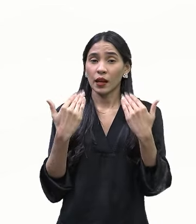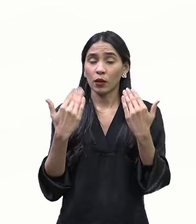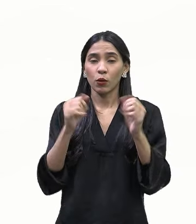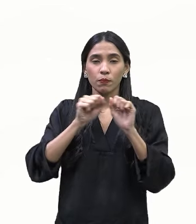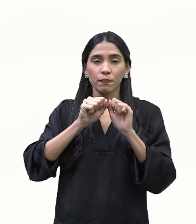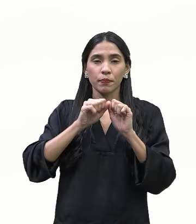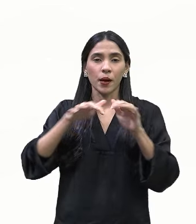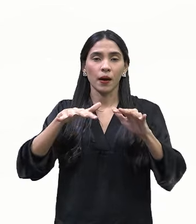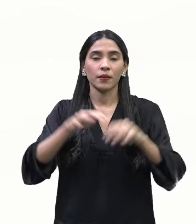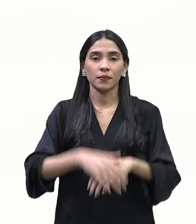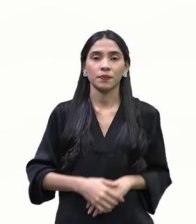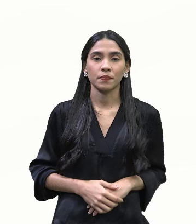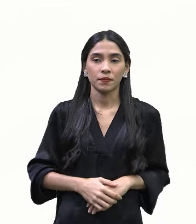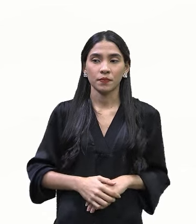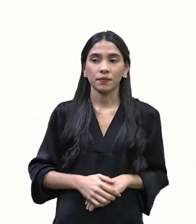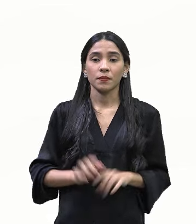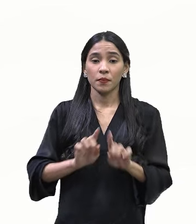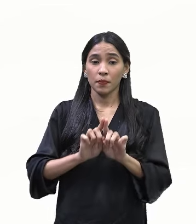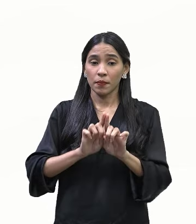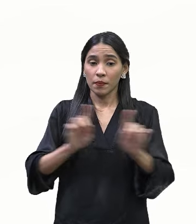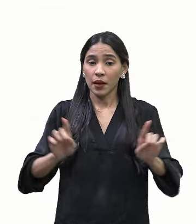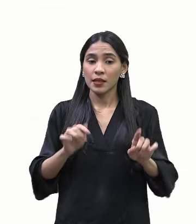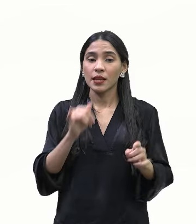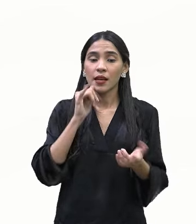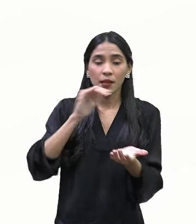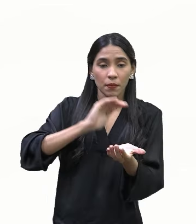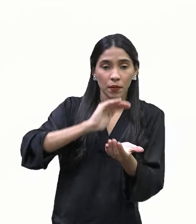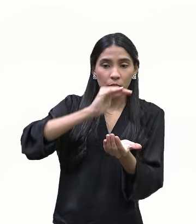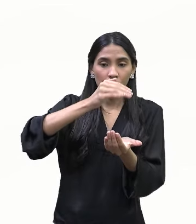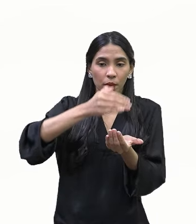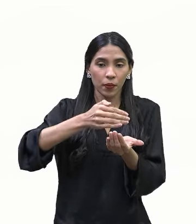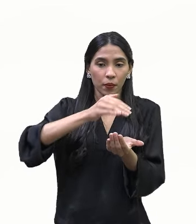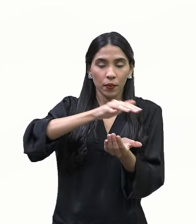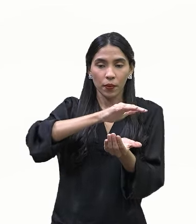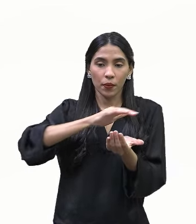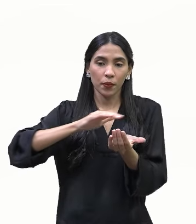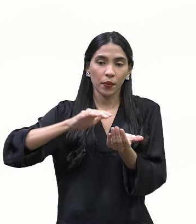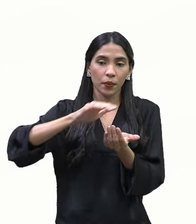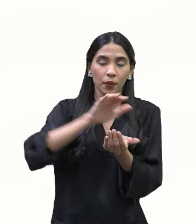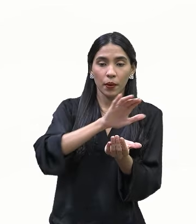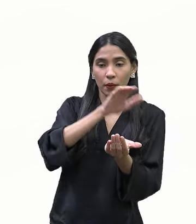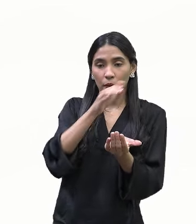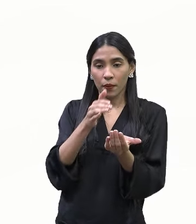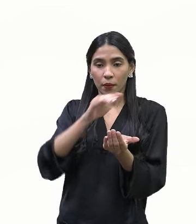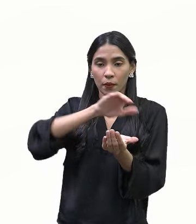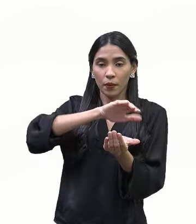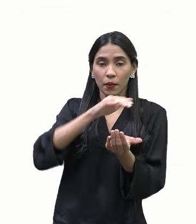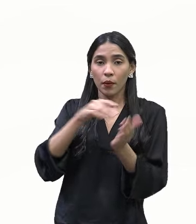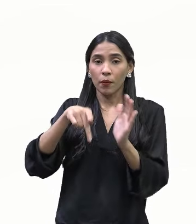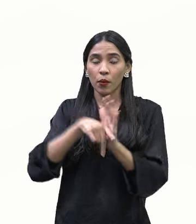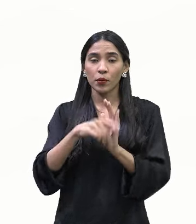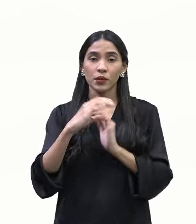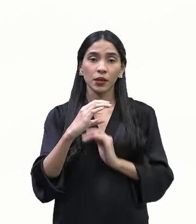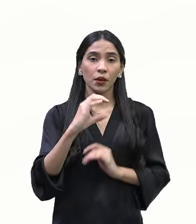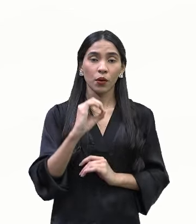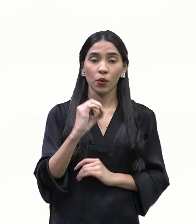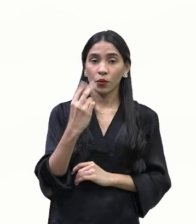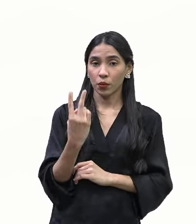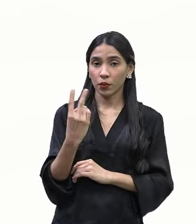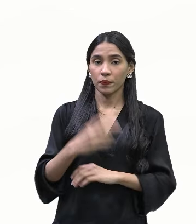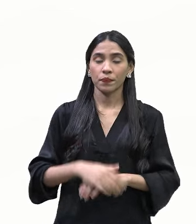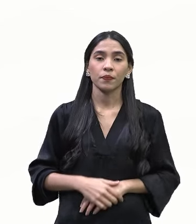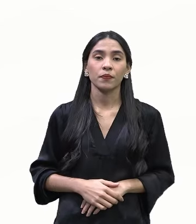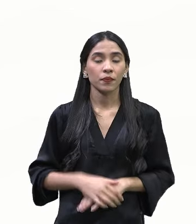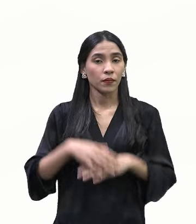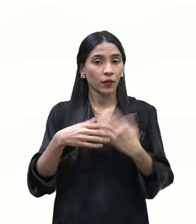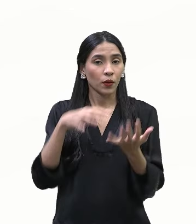dissipado. Mas essa camada que nós temos aí é de grande parte em CO2.